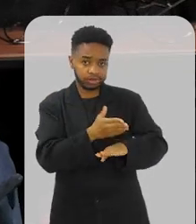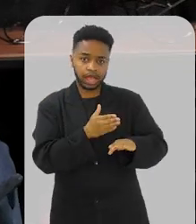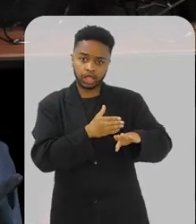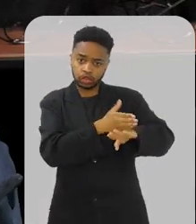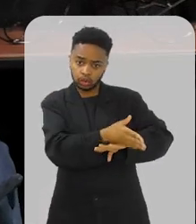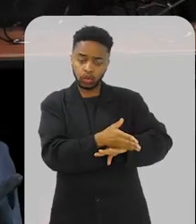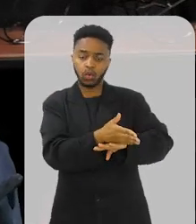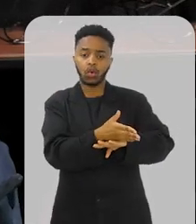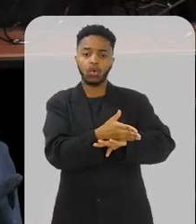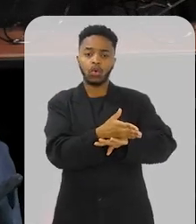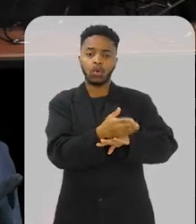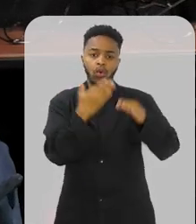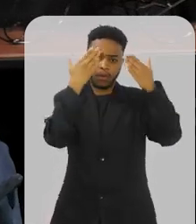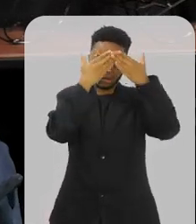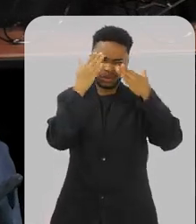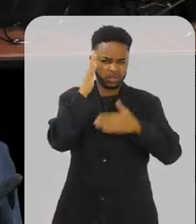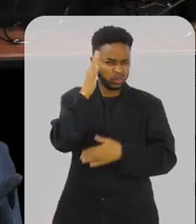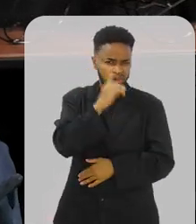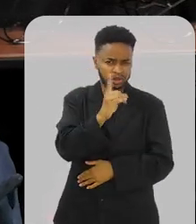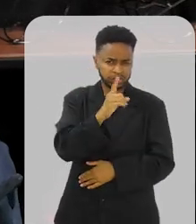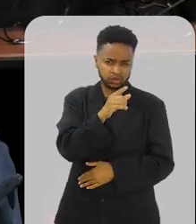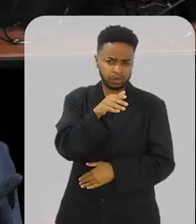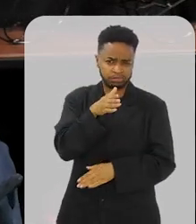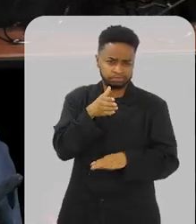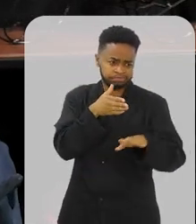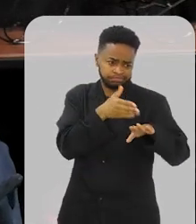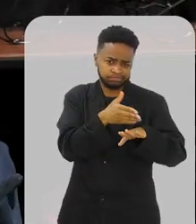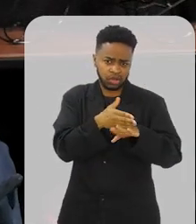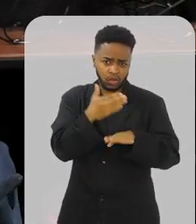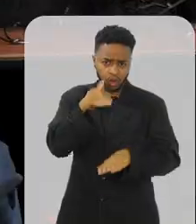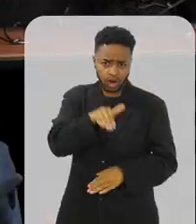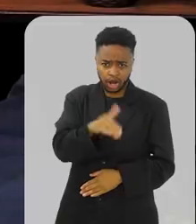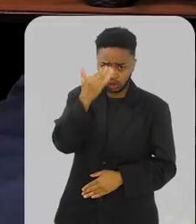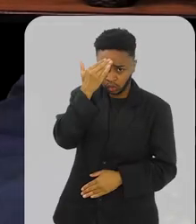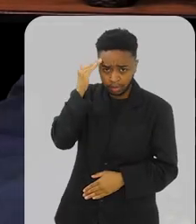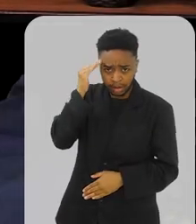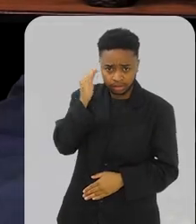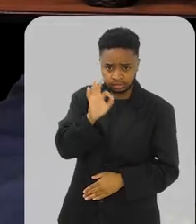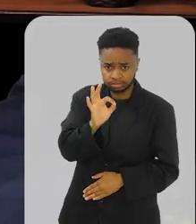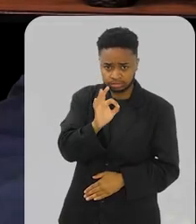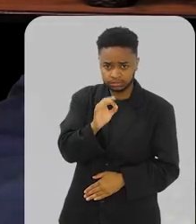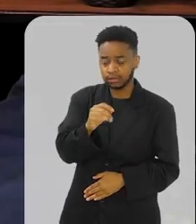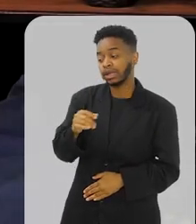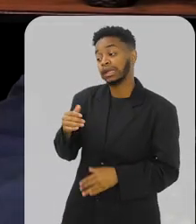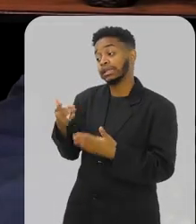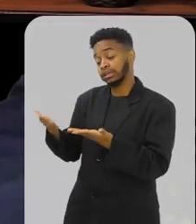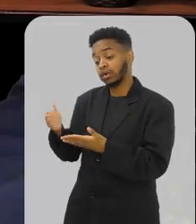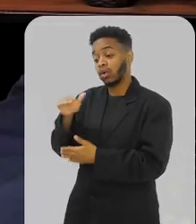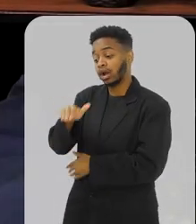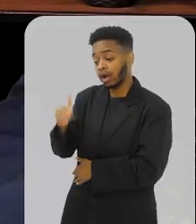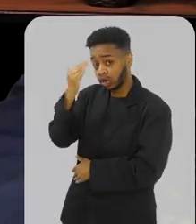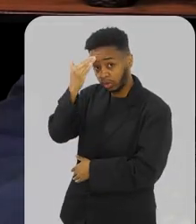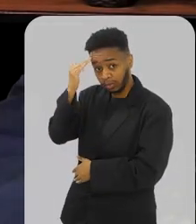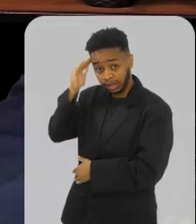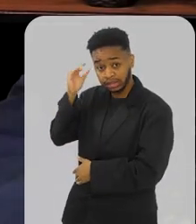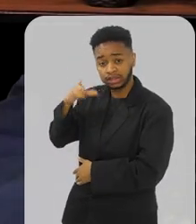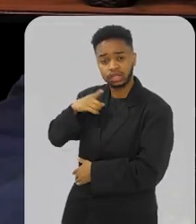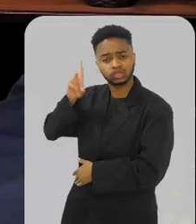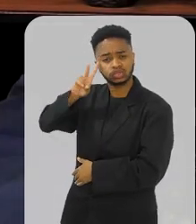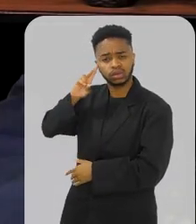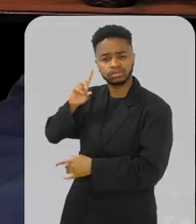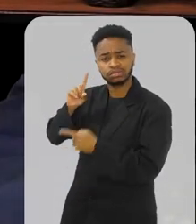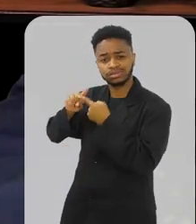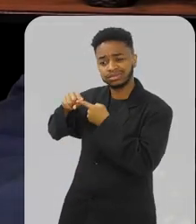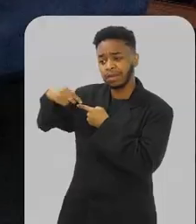você jamais cogitou a possibilidade de ir para o Candomblé. Candomblé foi uma história quase 20 anos